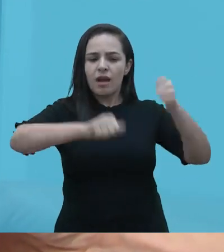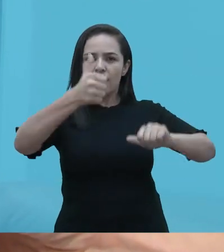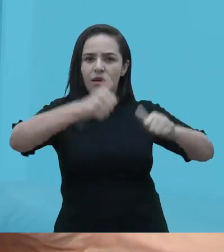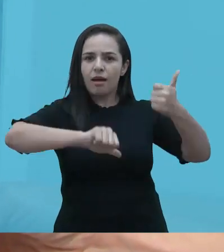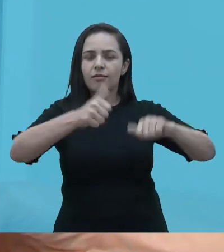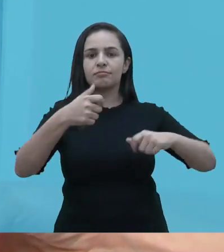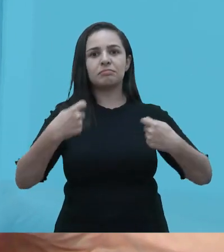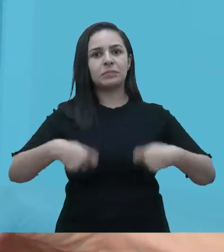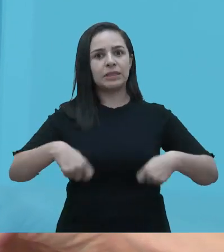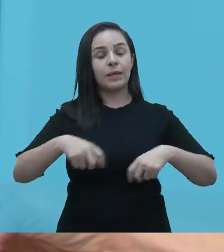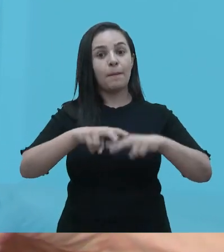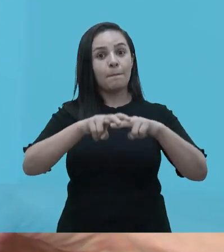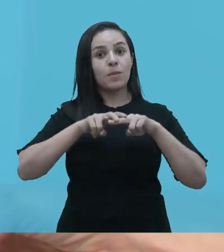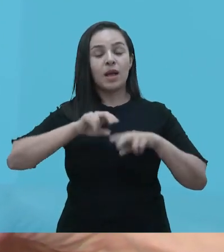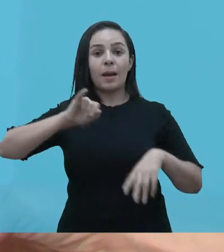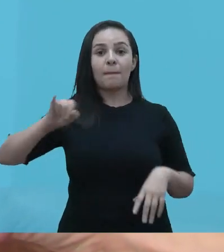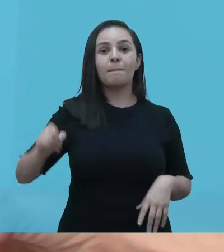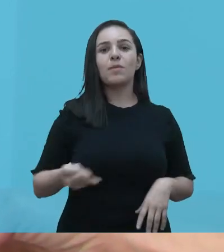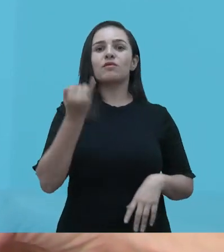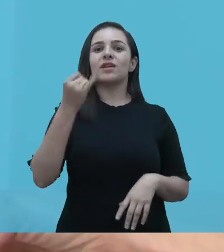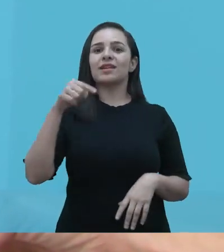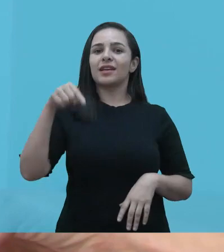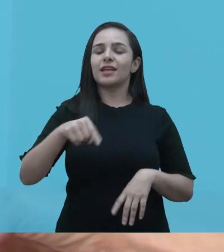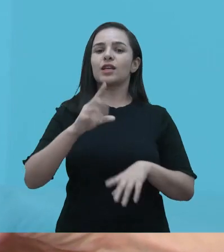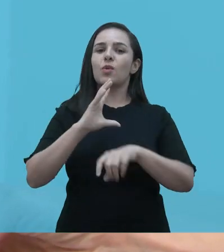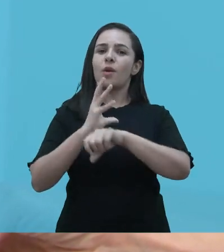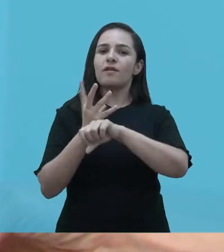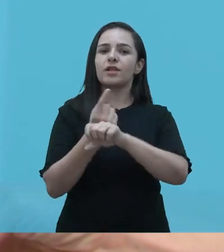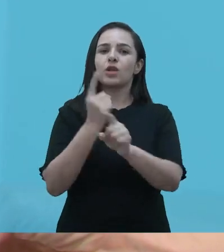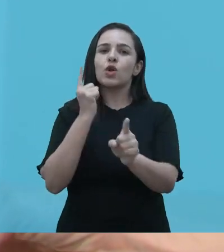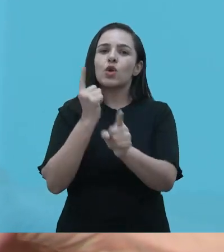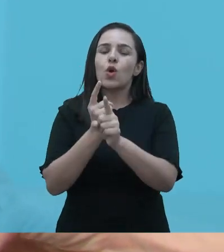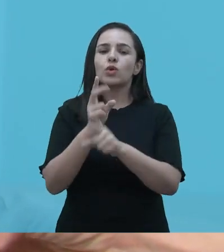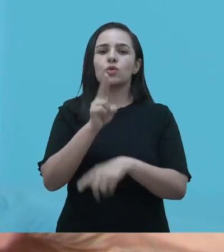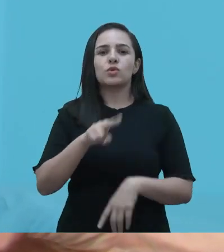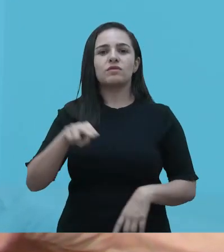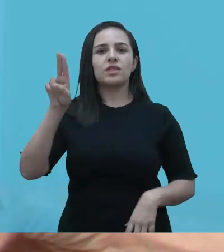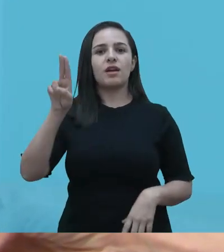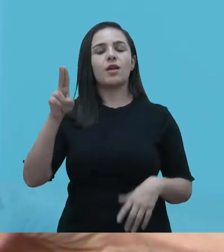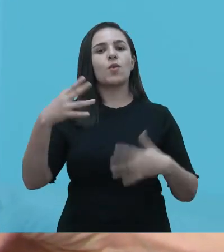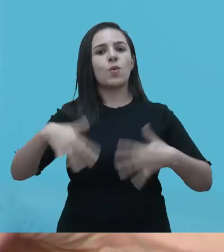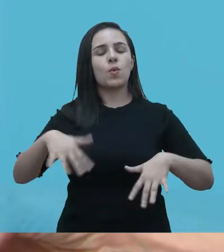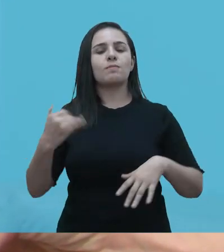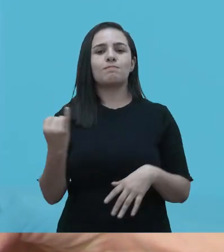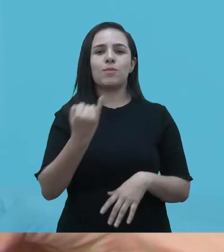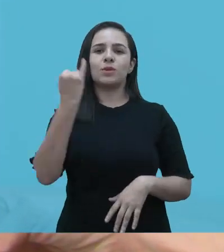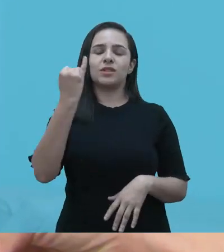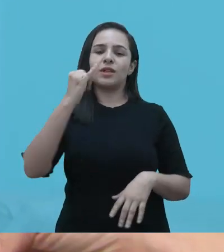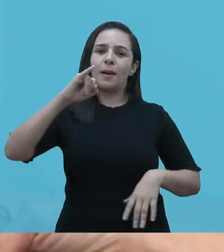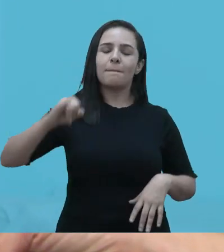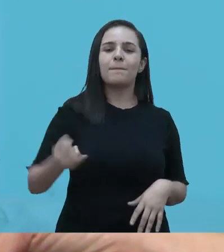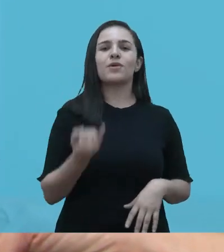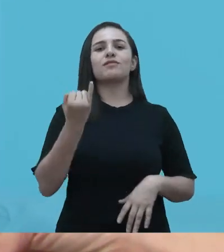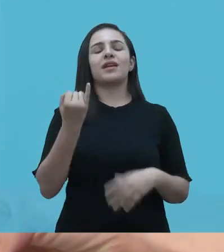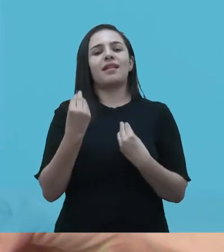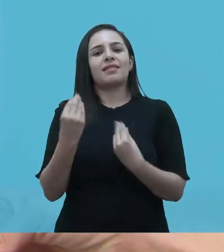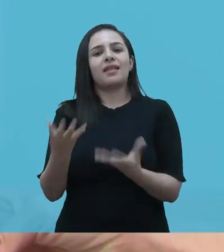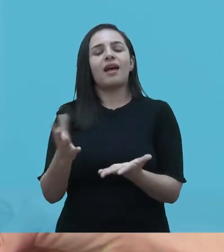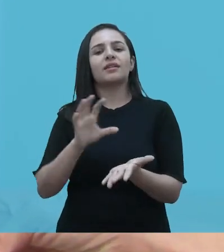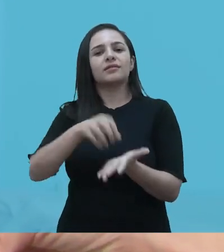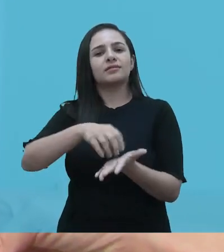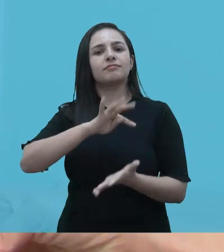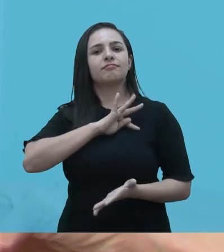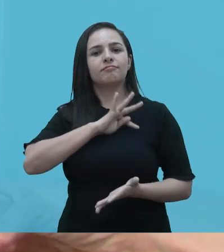que são avaliados então essa oportunidade nos encontros universitários que têm essa dimensão que tem essa grandeza é um excelente